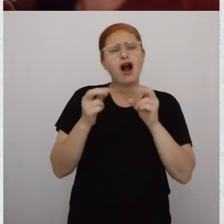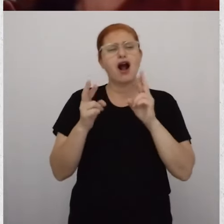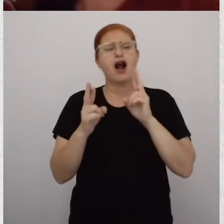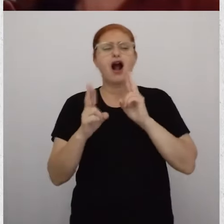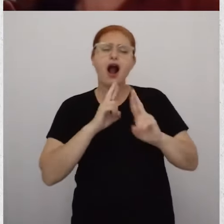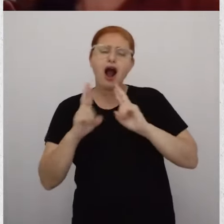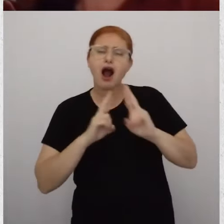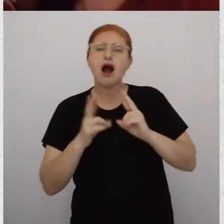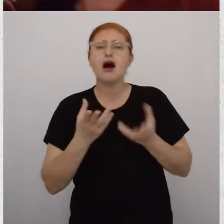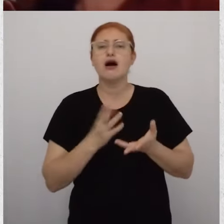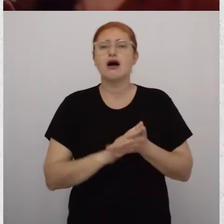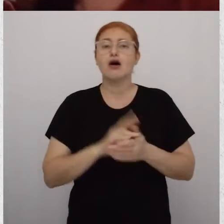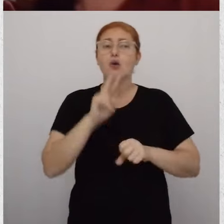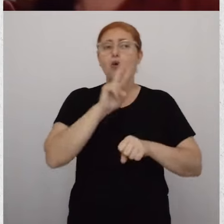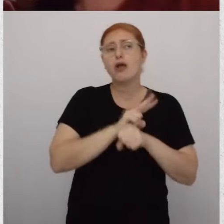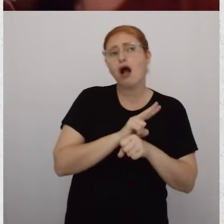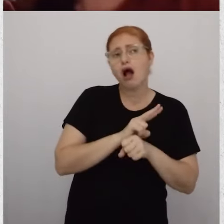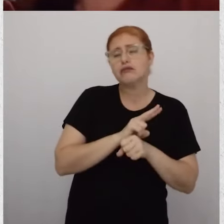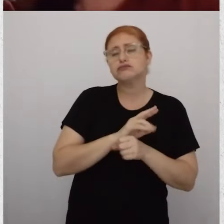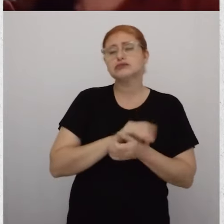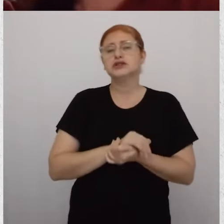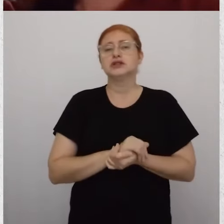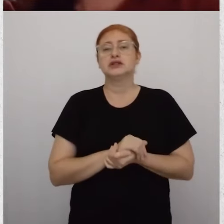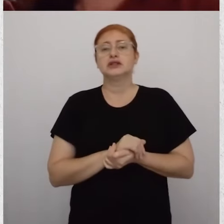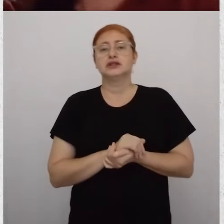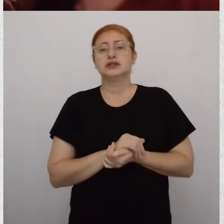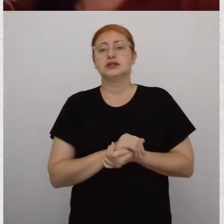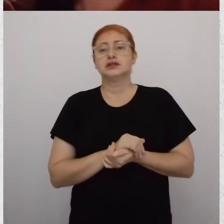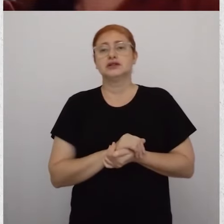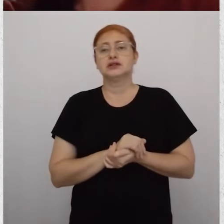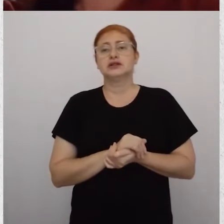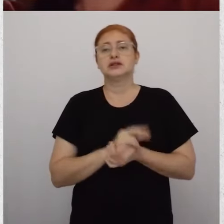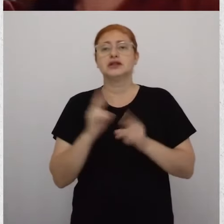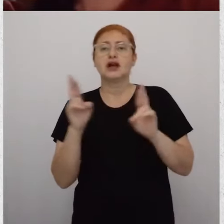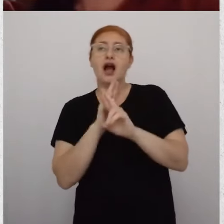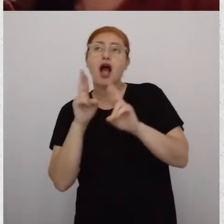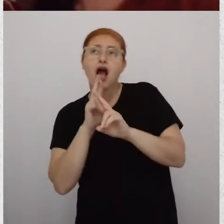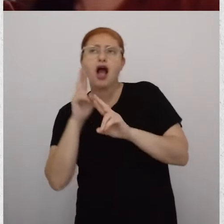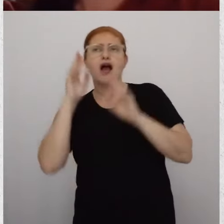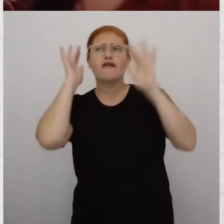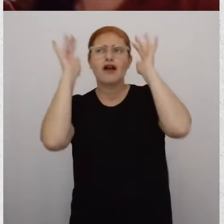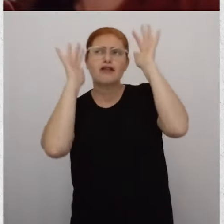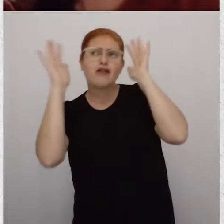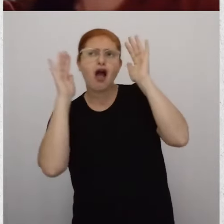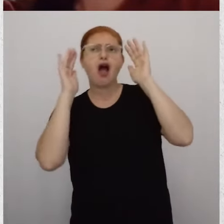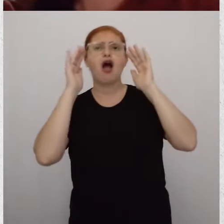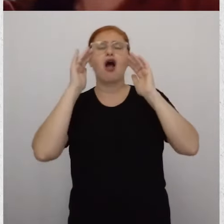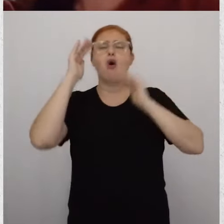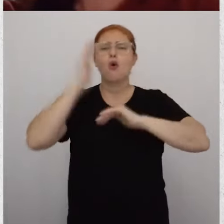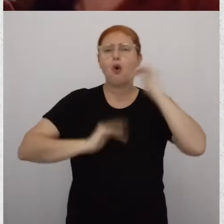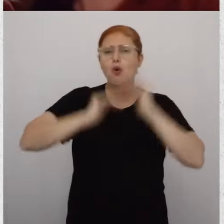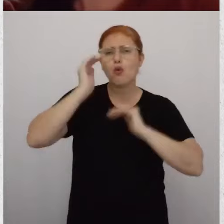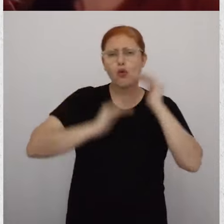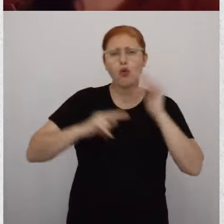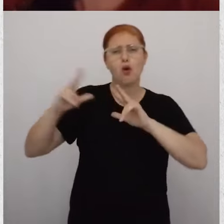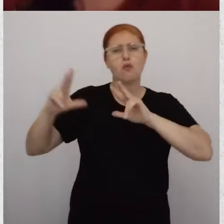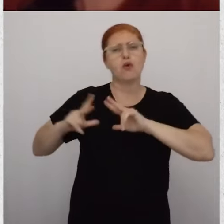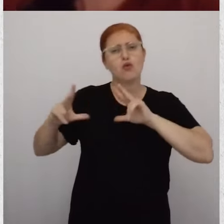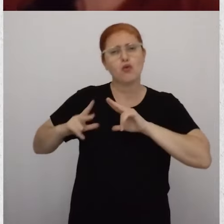relação entre cuidado e autorreflexão e construção de si e